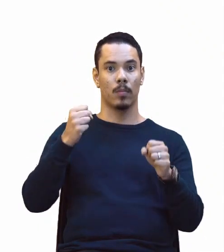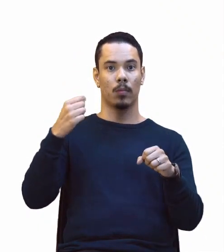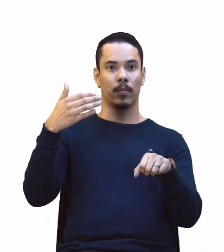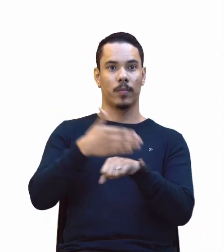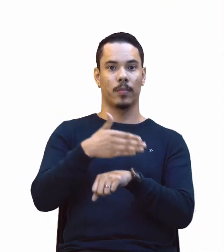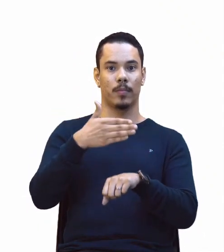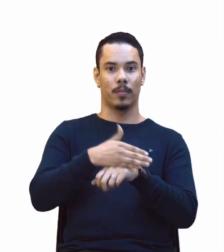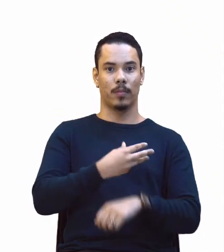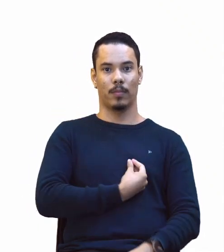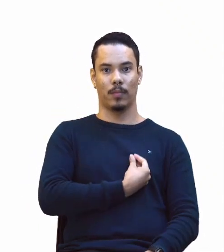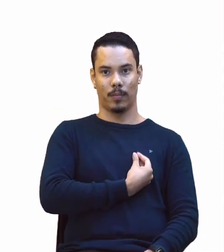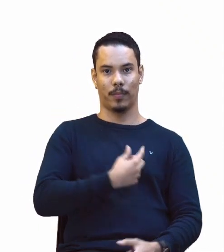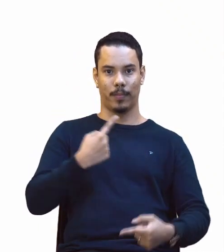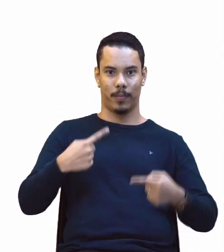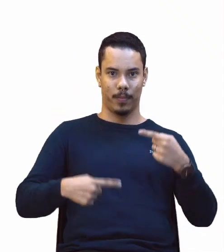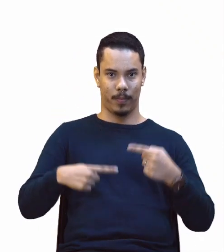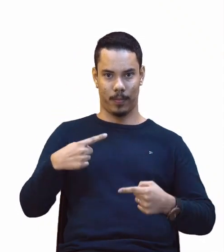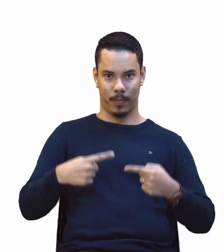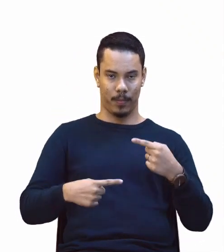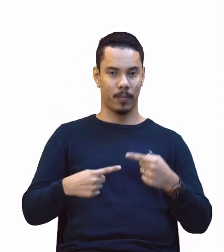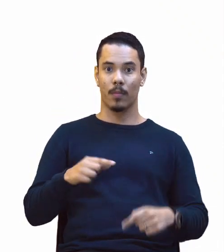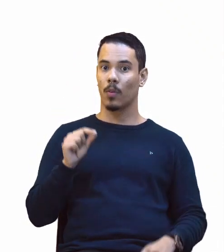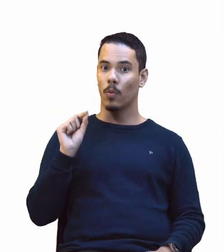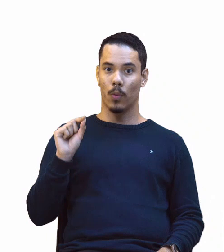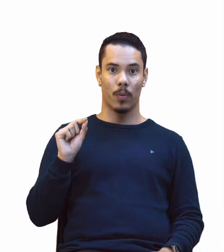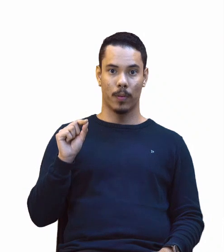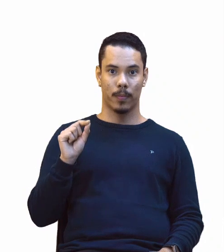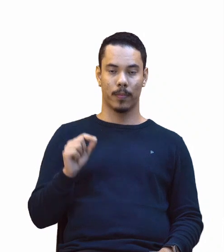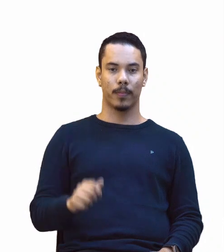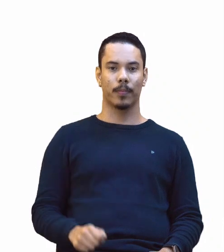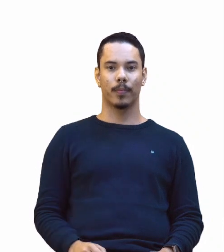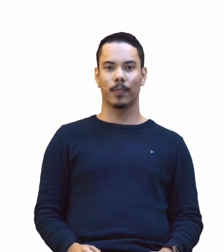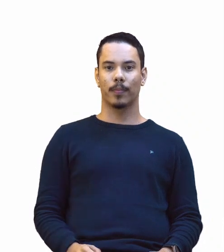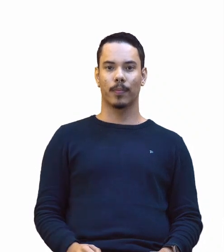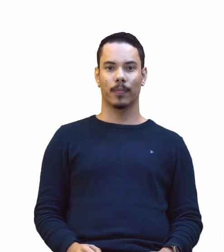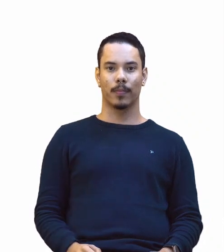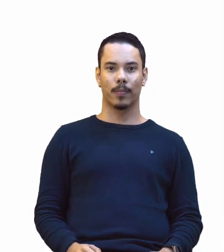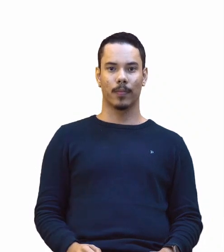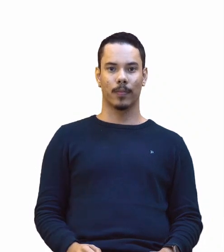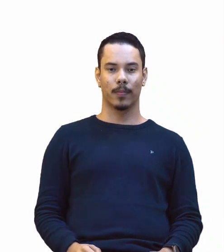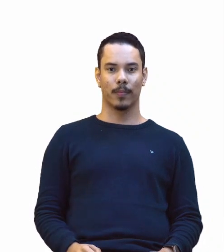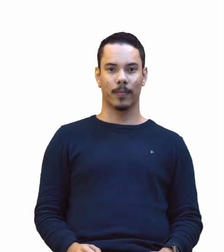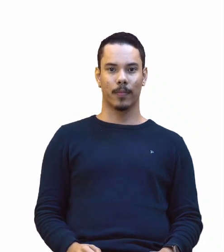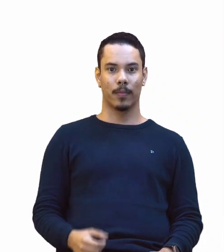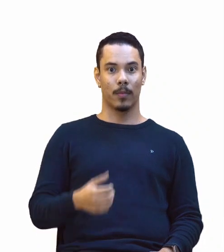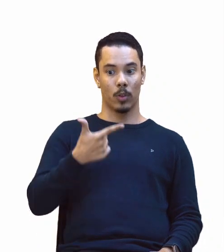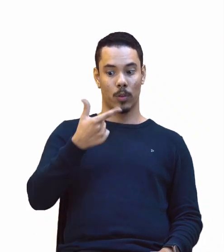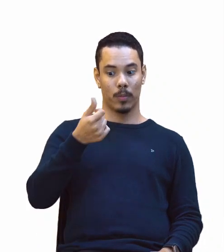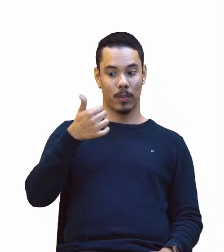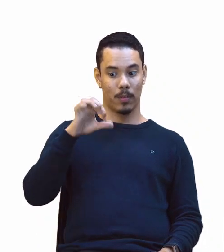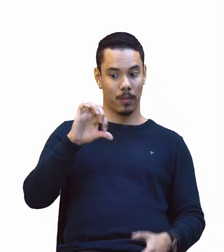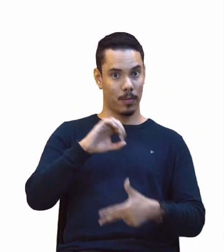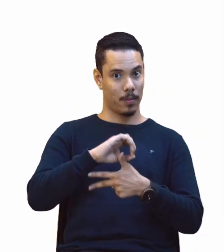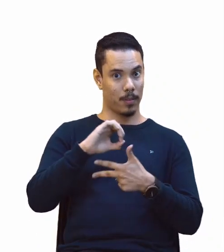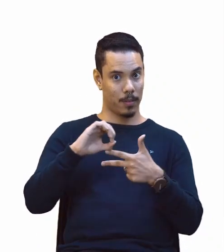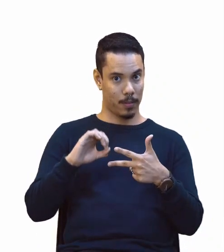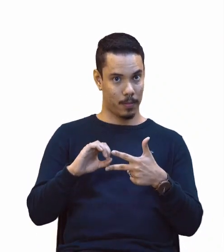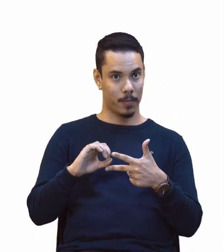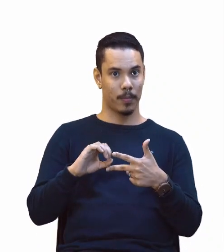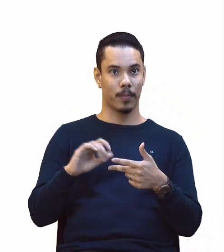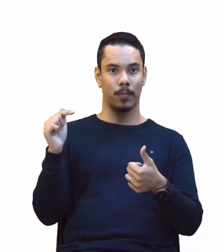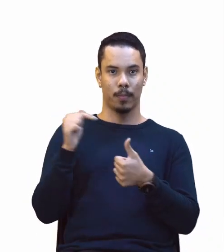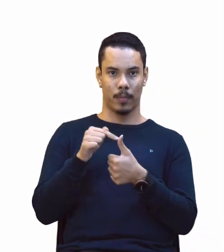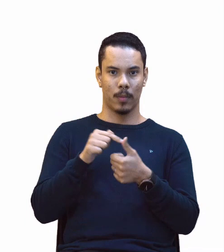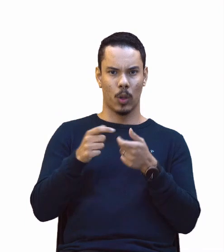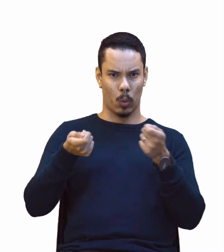vida política. Que critério é esse? Olha só, isso é uma questão de Enem 2019. Seria a alternativa A, o controle